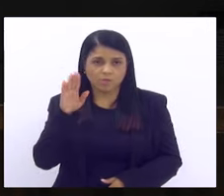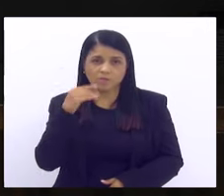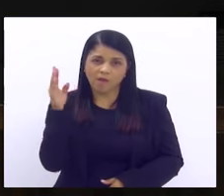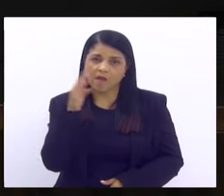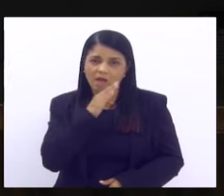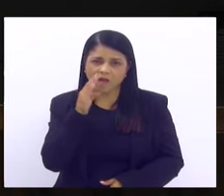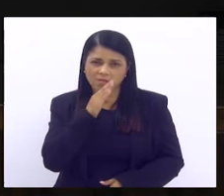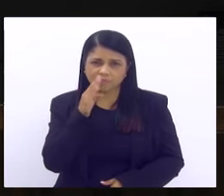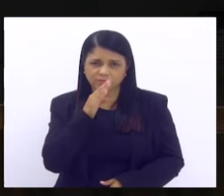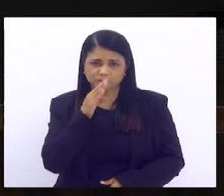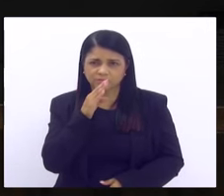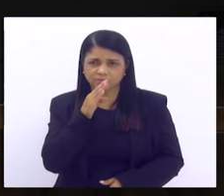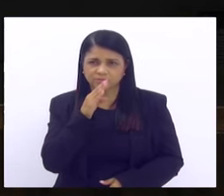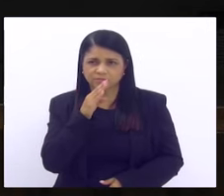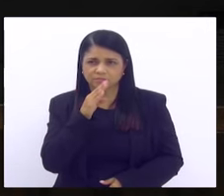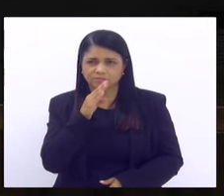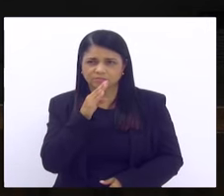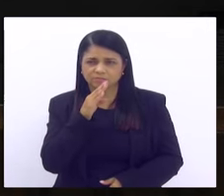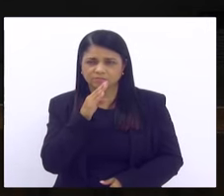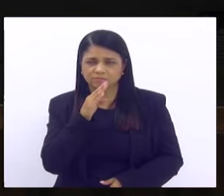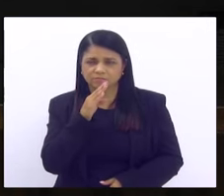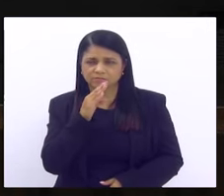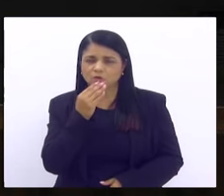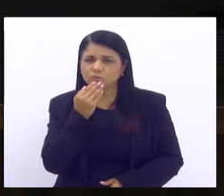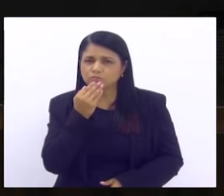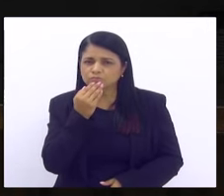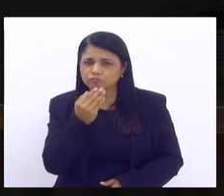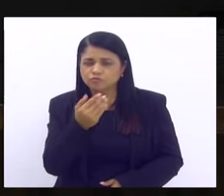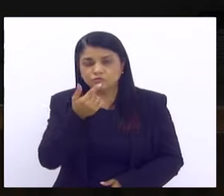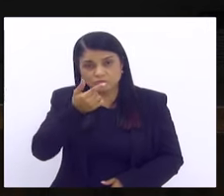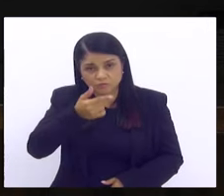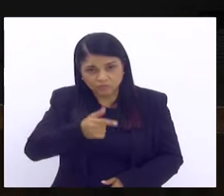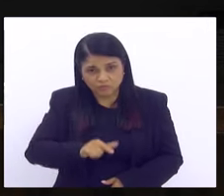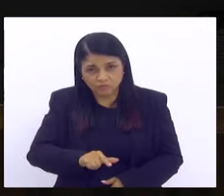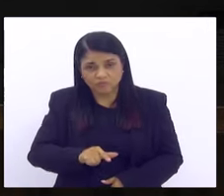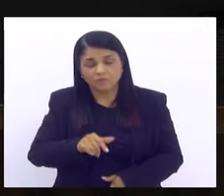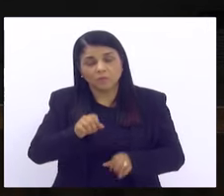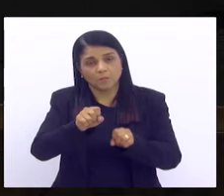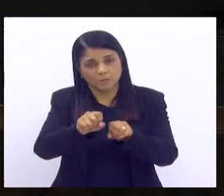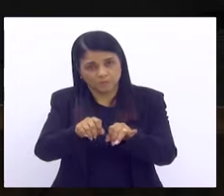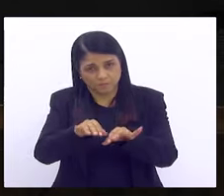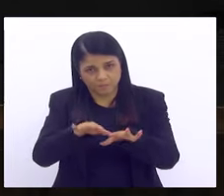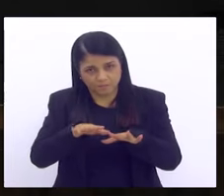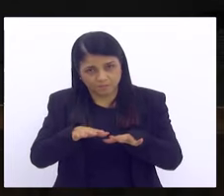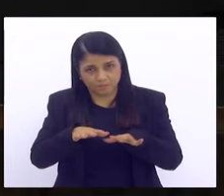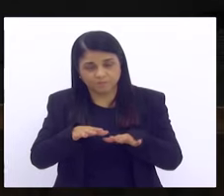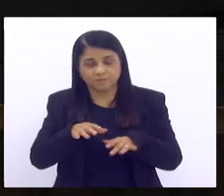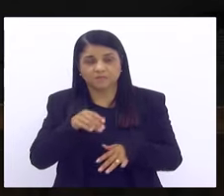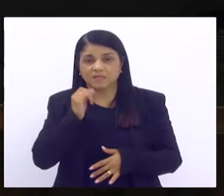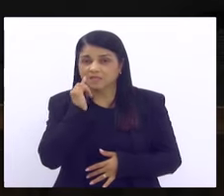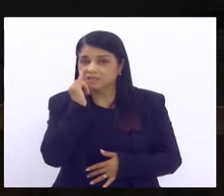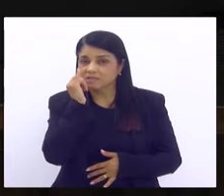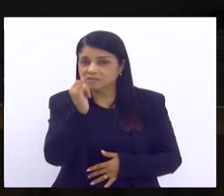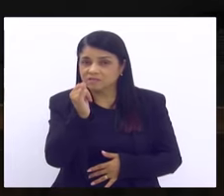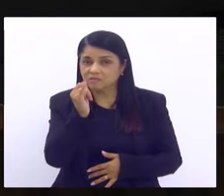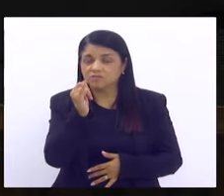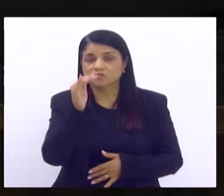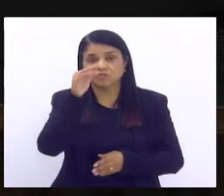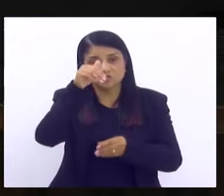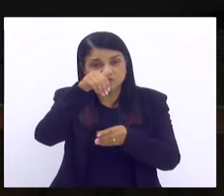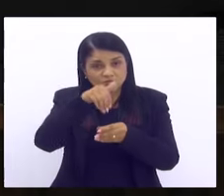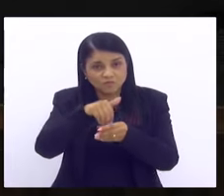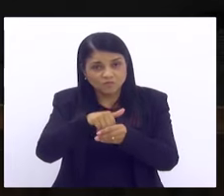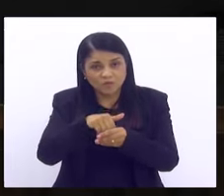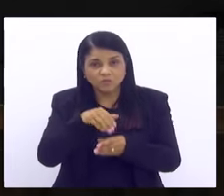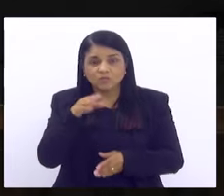rápido. Eu pediria mais uma vez ao parlamento que as declarações de voto fossem declarações